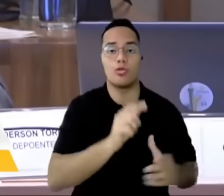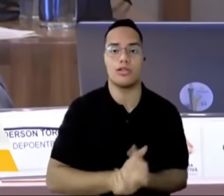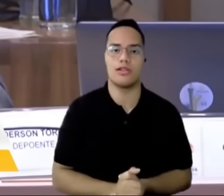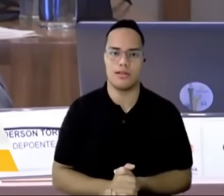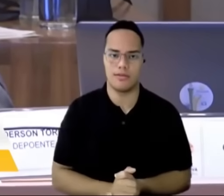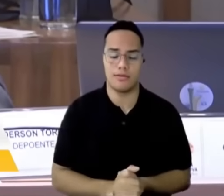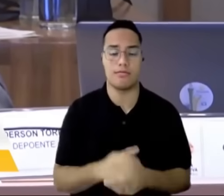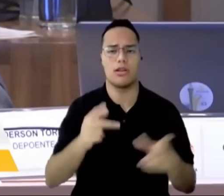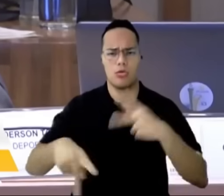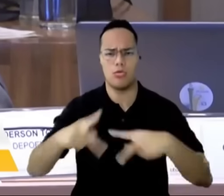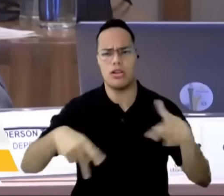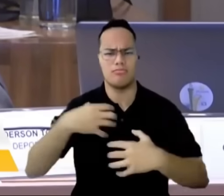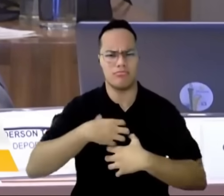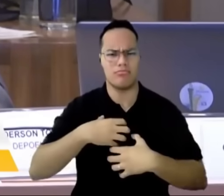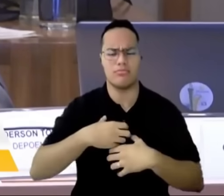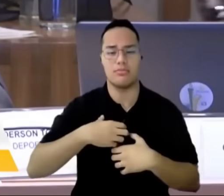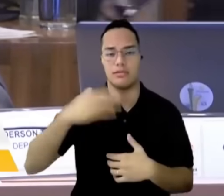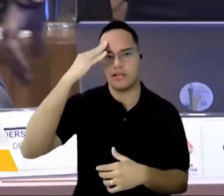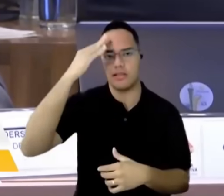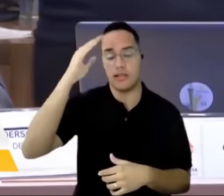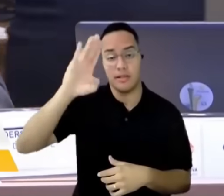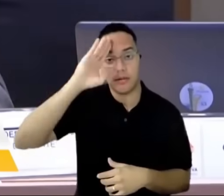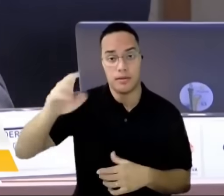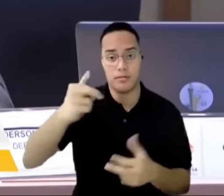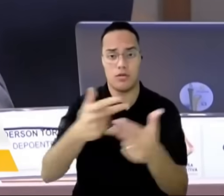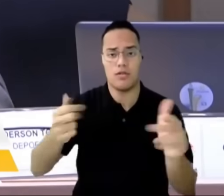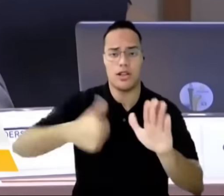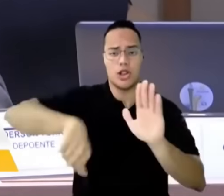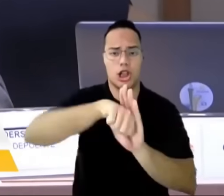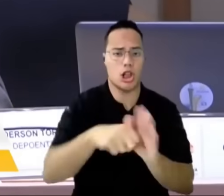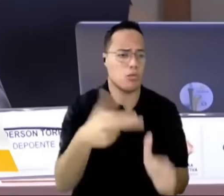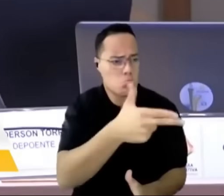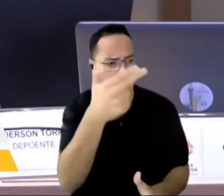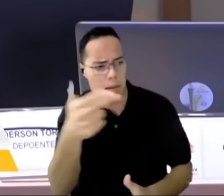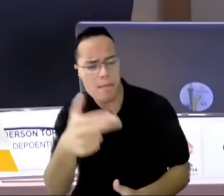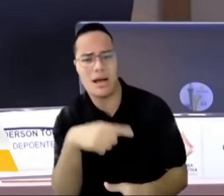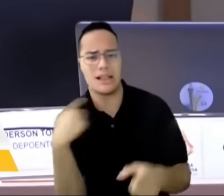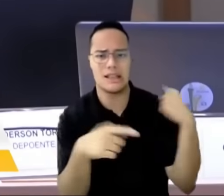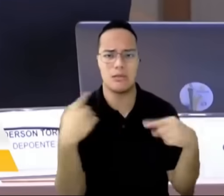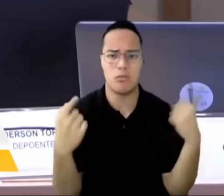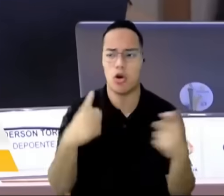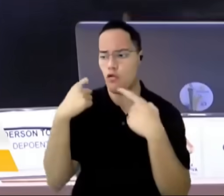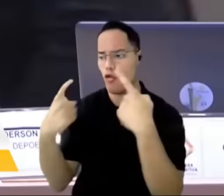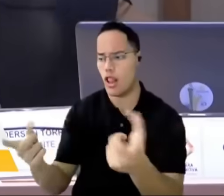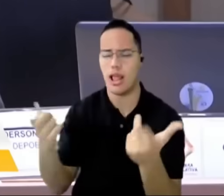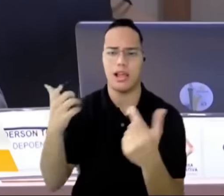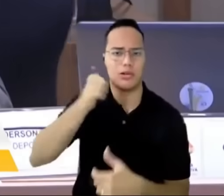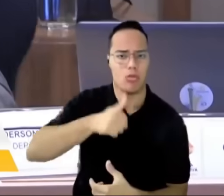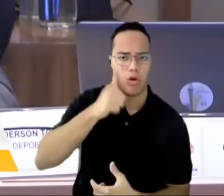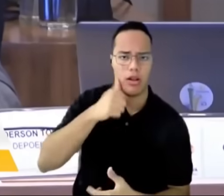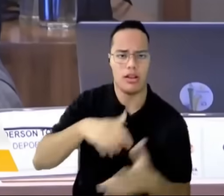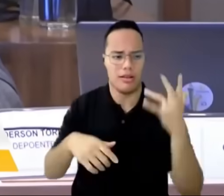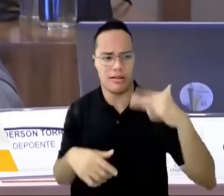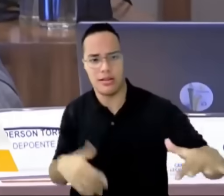comprando votos, e isso para justificar o golpe que seria dado. Veja você até onde